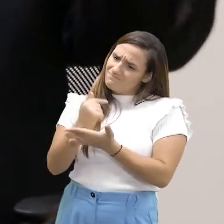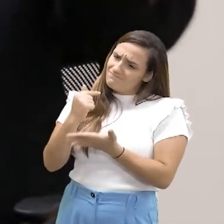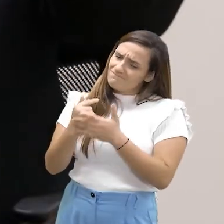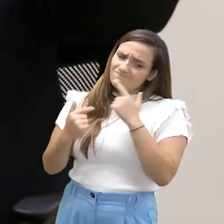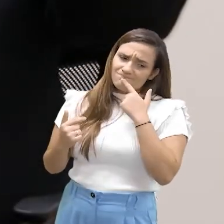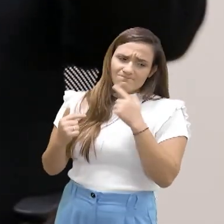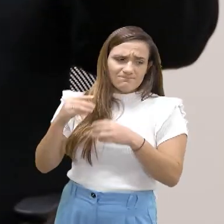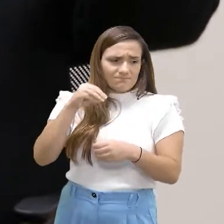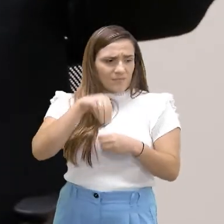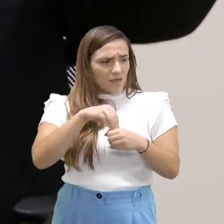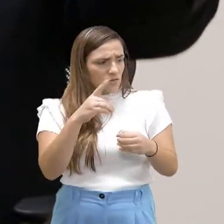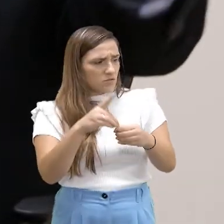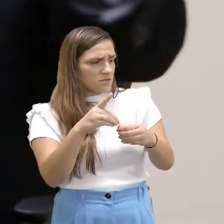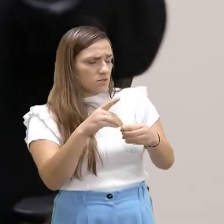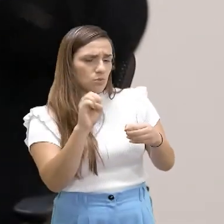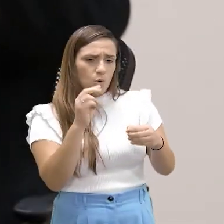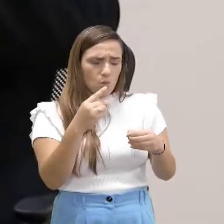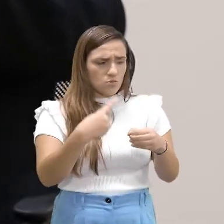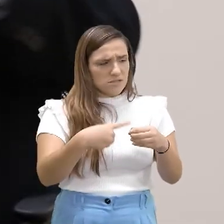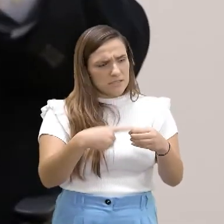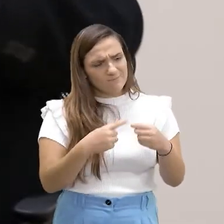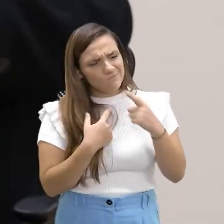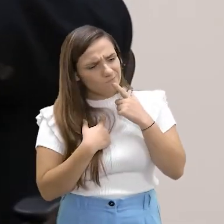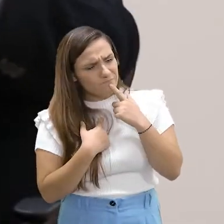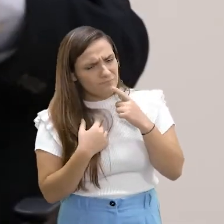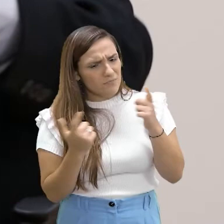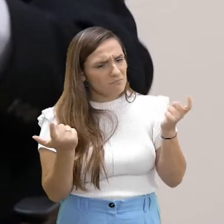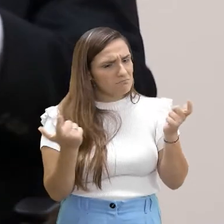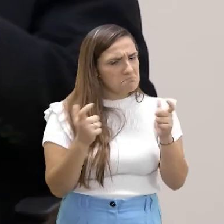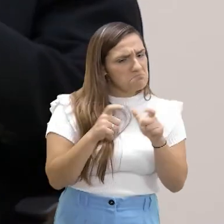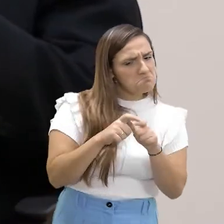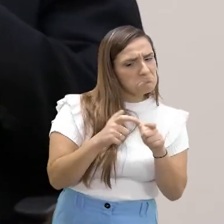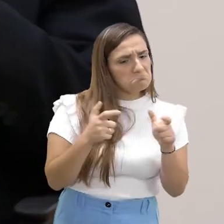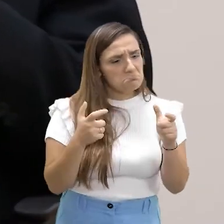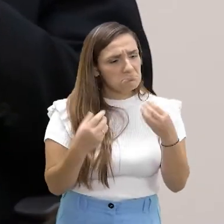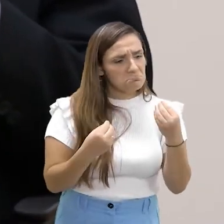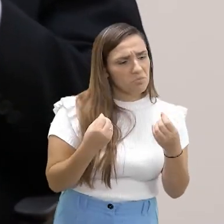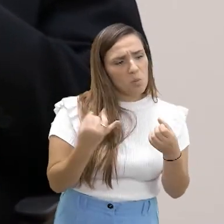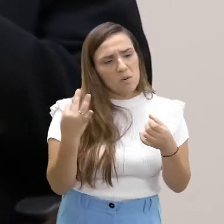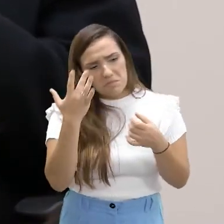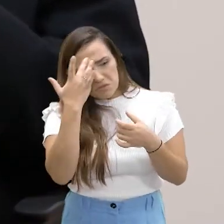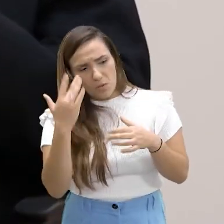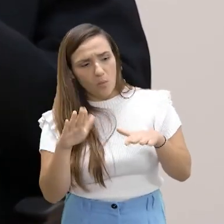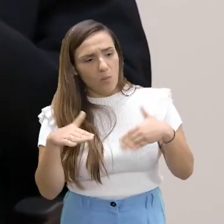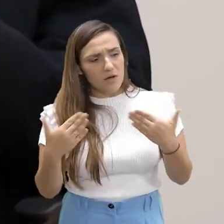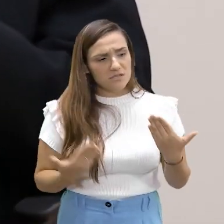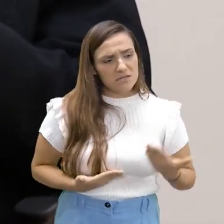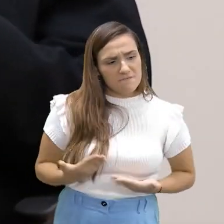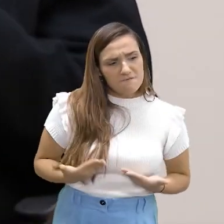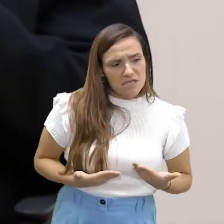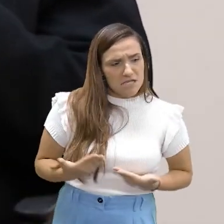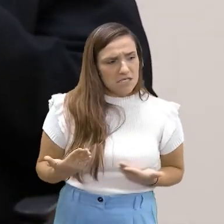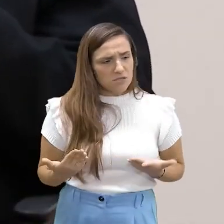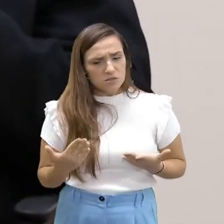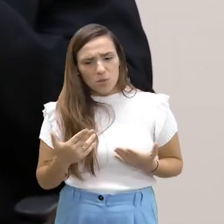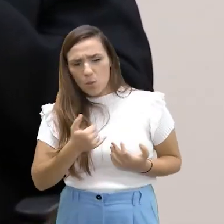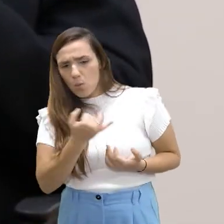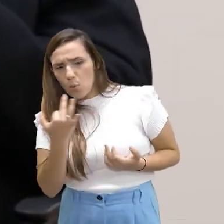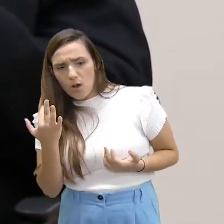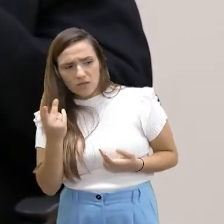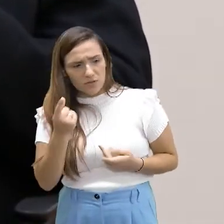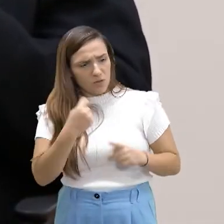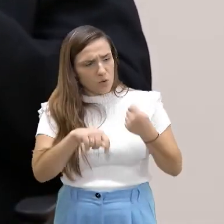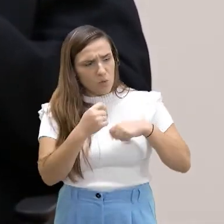as condições dos distritos e de alguns municípios, e através de levantamento,